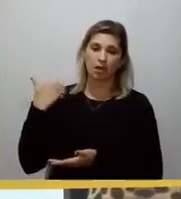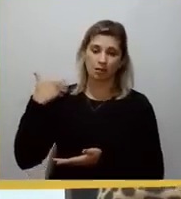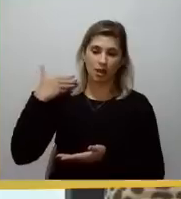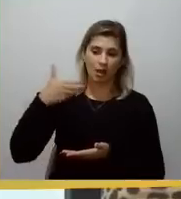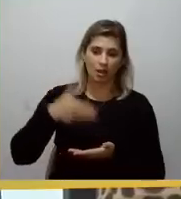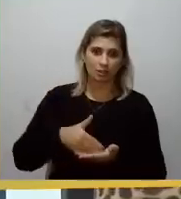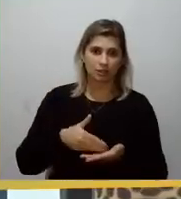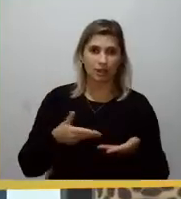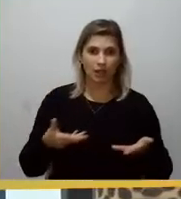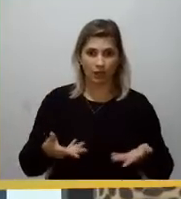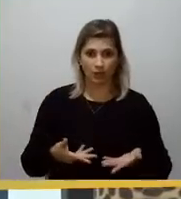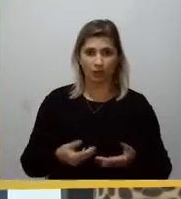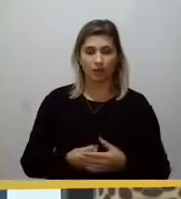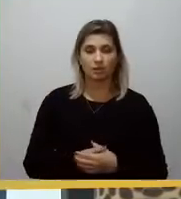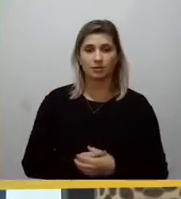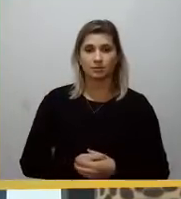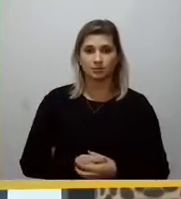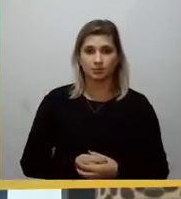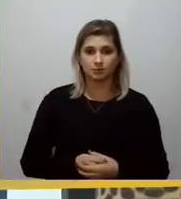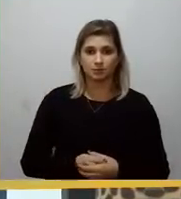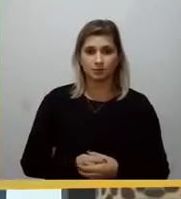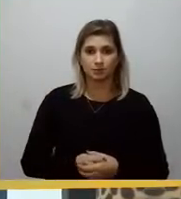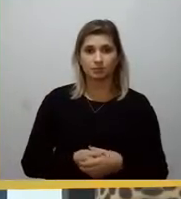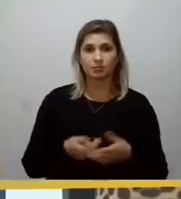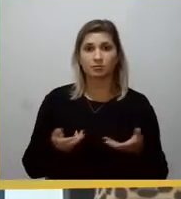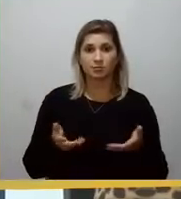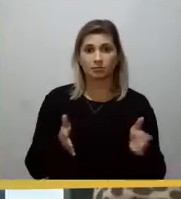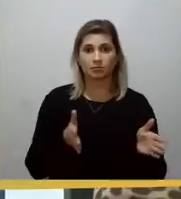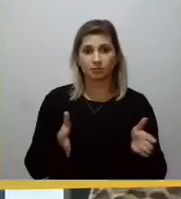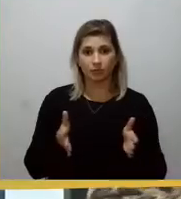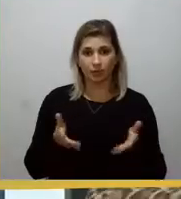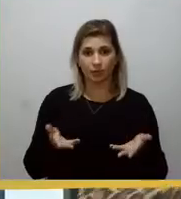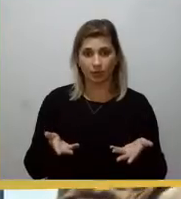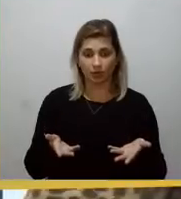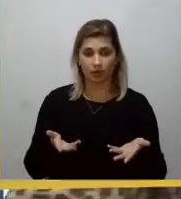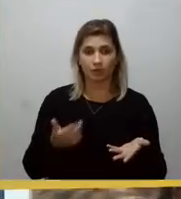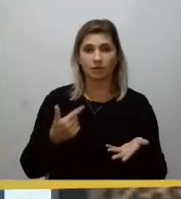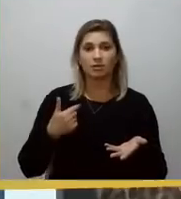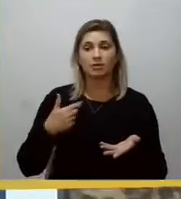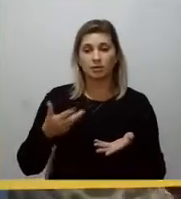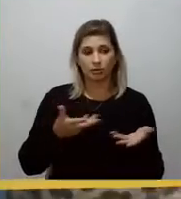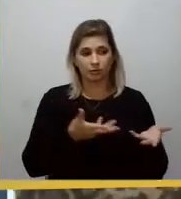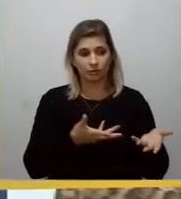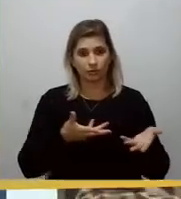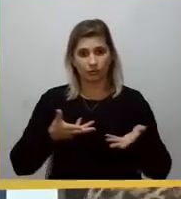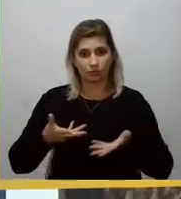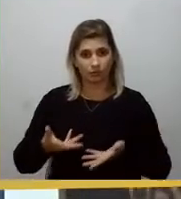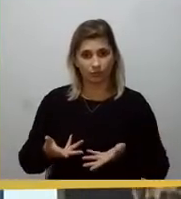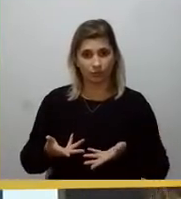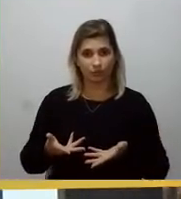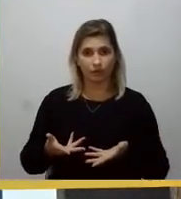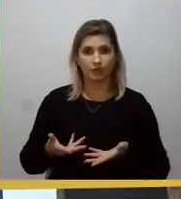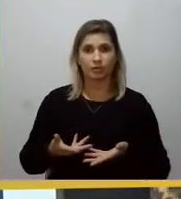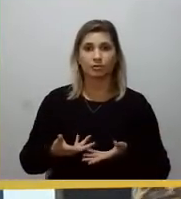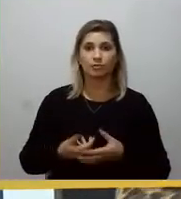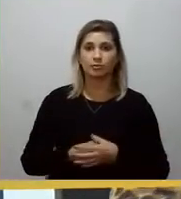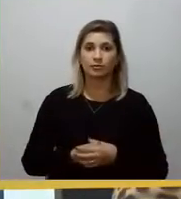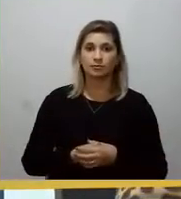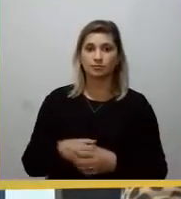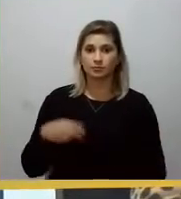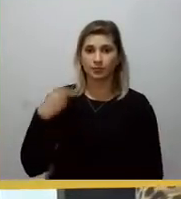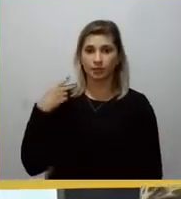época. De imediato, então, eu passo a palavra ao